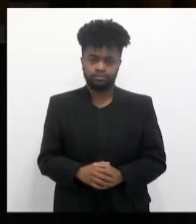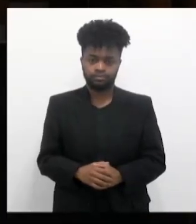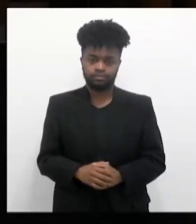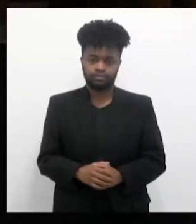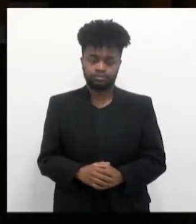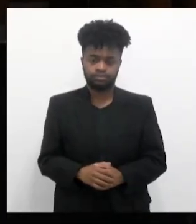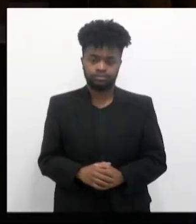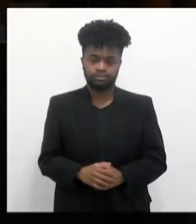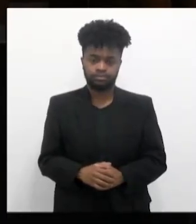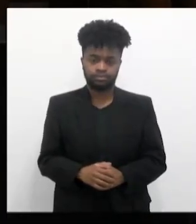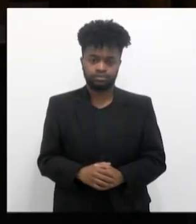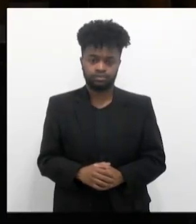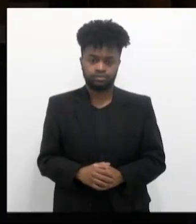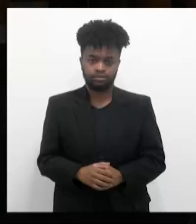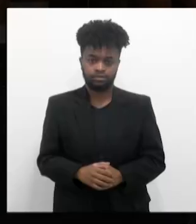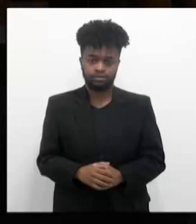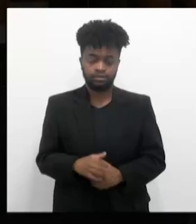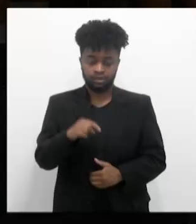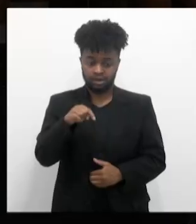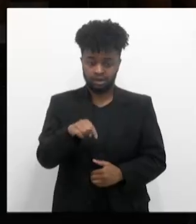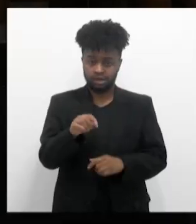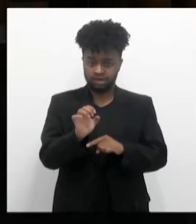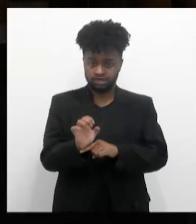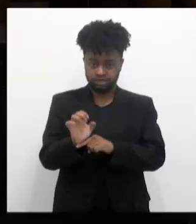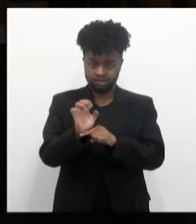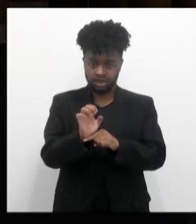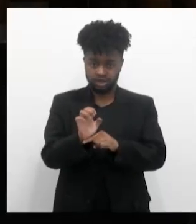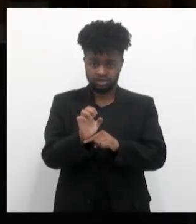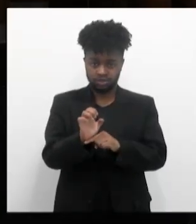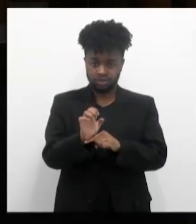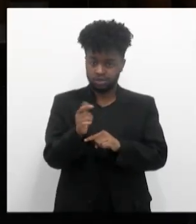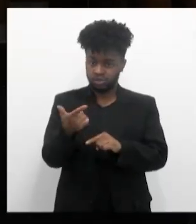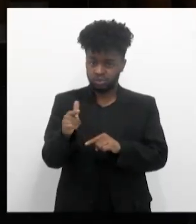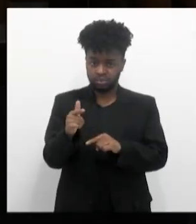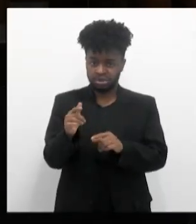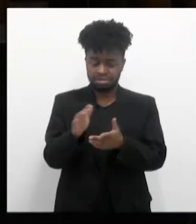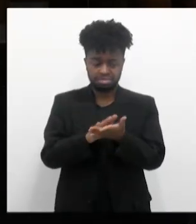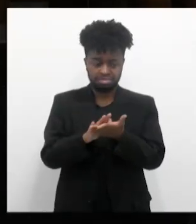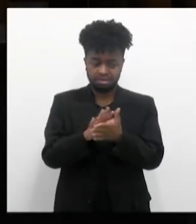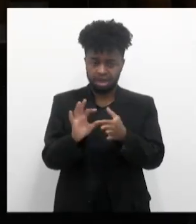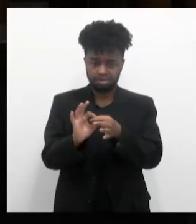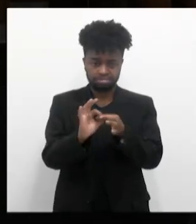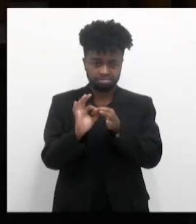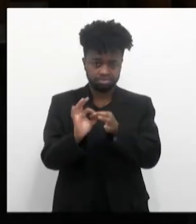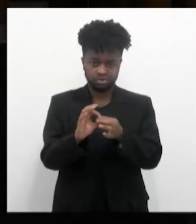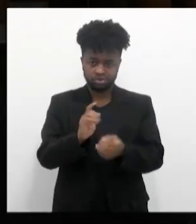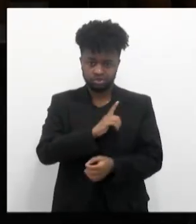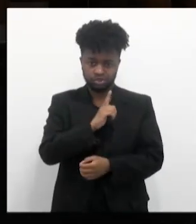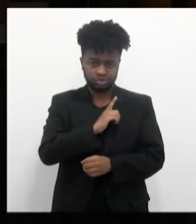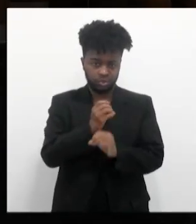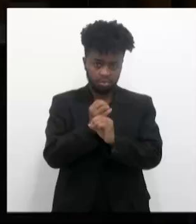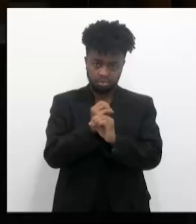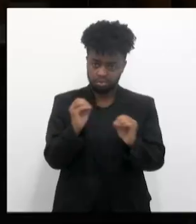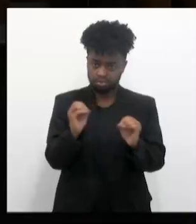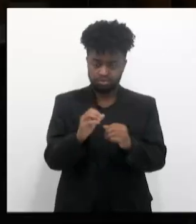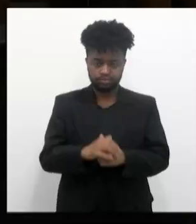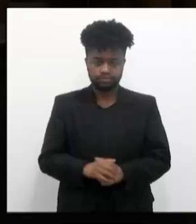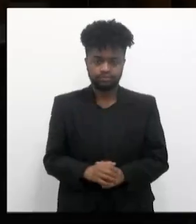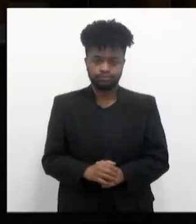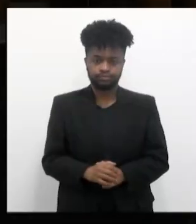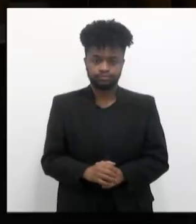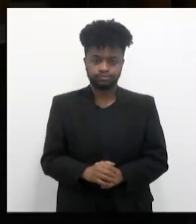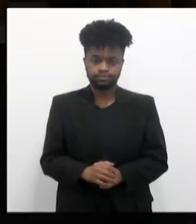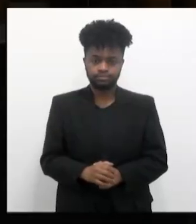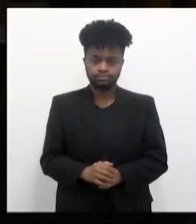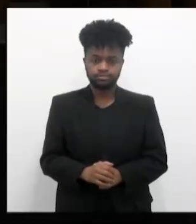E este Estado não tem nenhuma unidade de gestão.